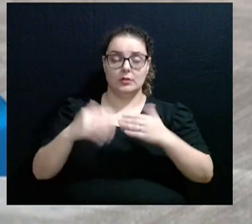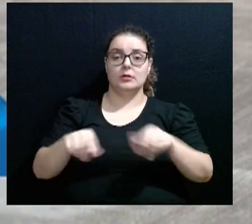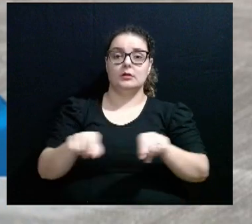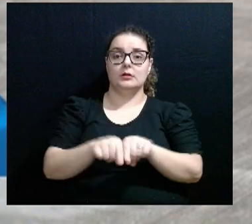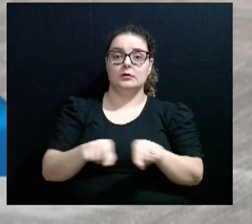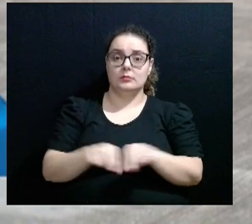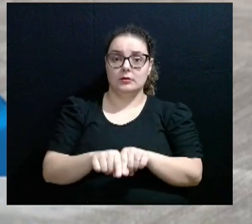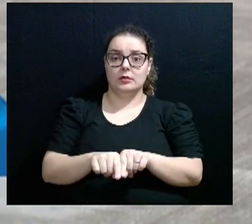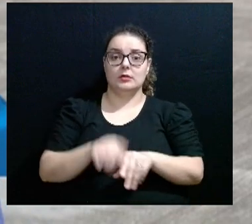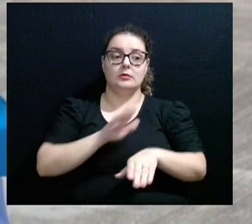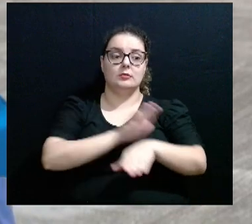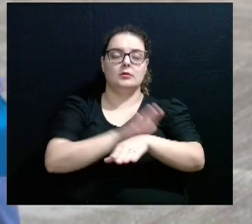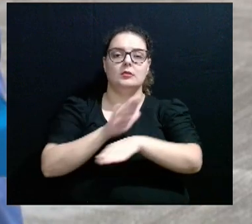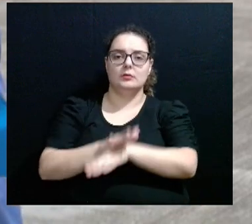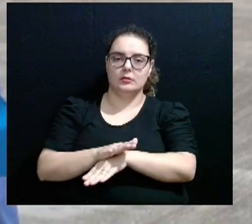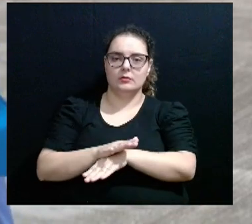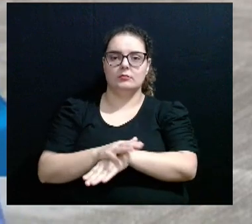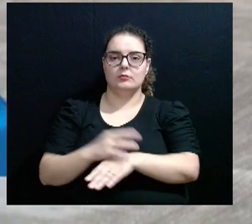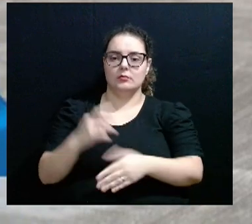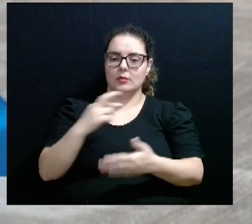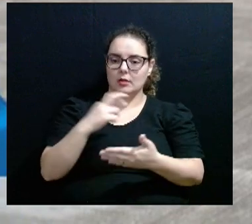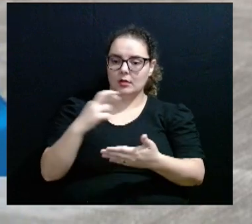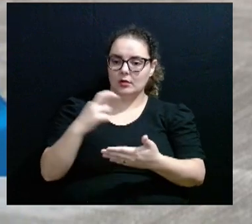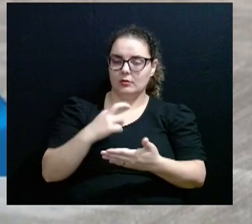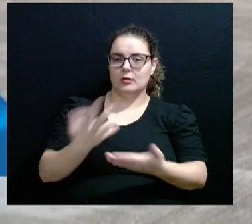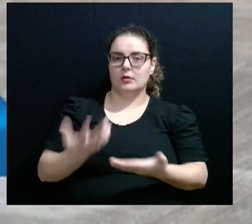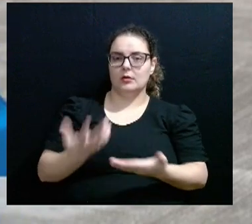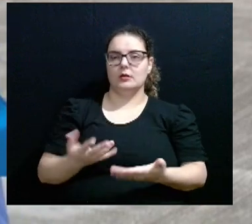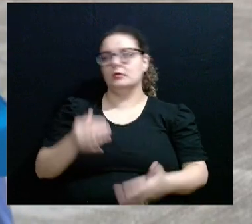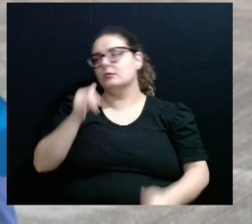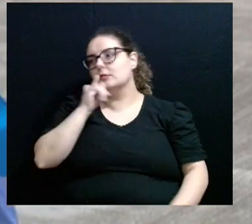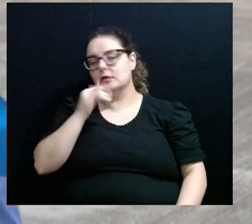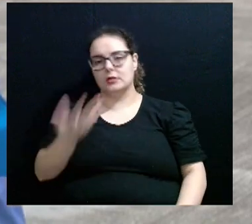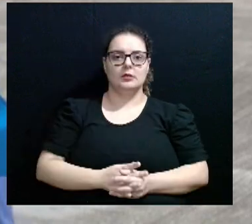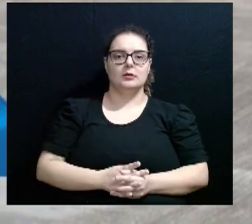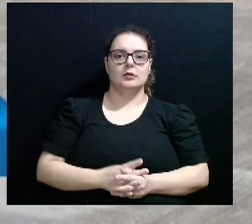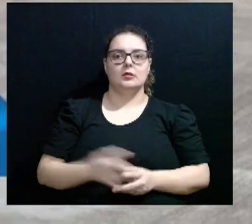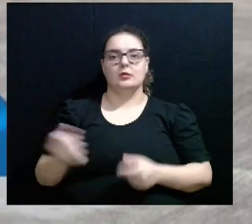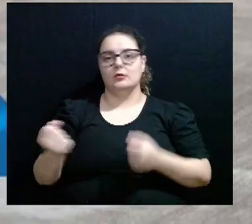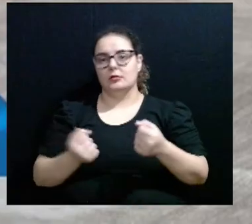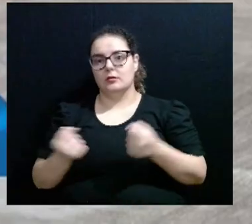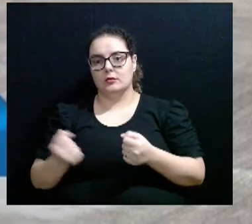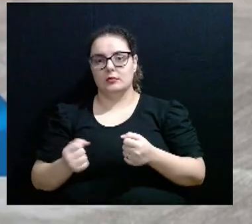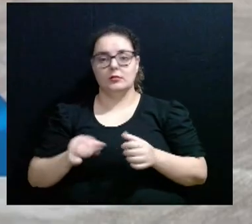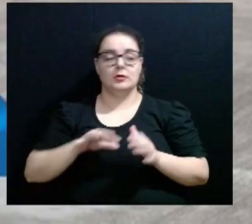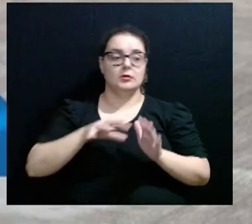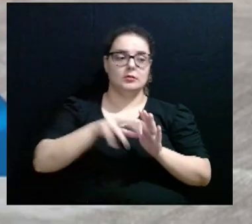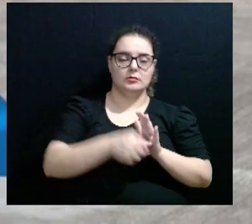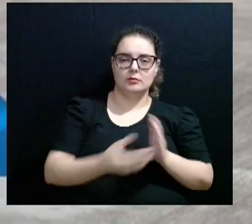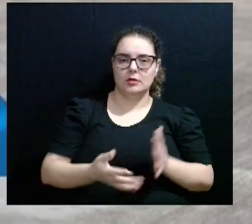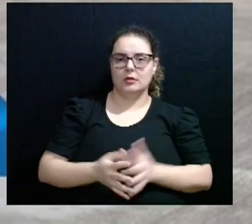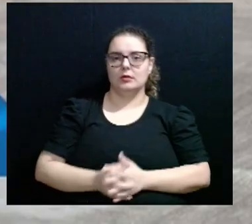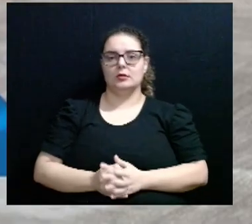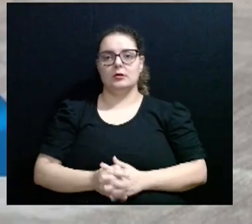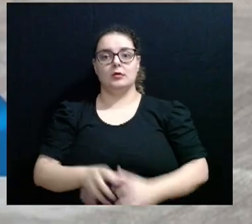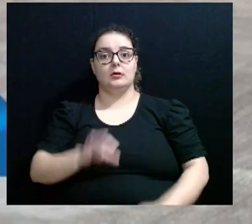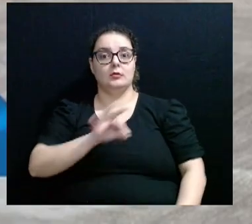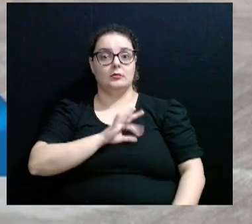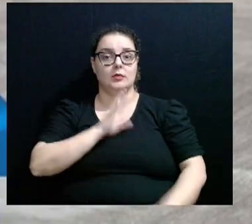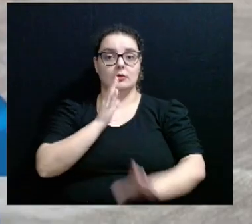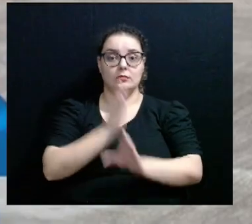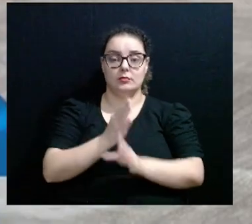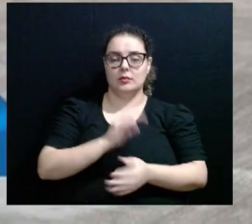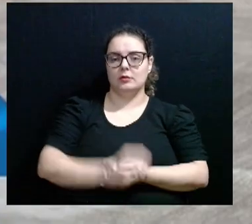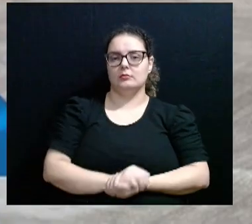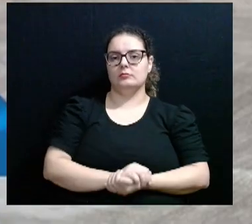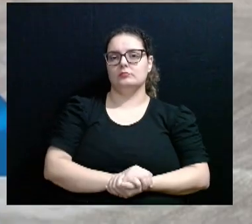em investigações. Então, vamos supor que os carros que estão sendo muito roubados, a polícia identifica que está passando em uma